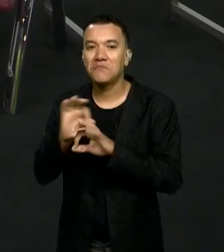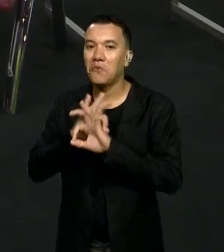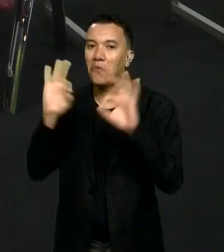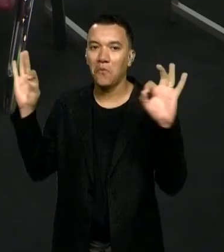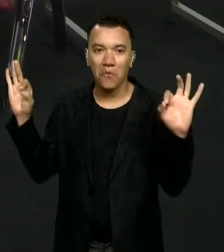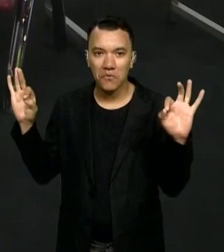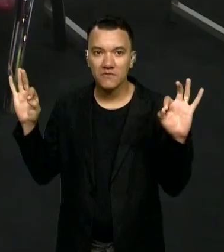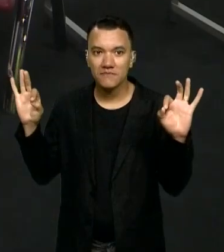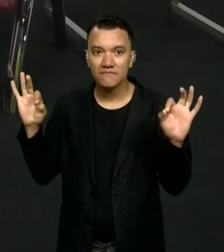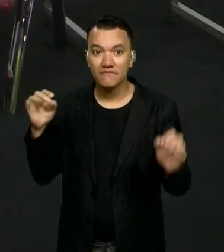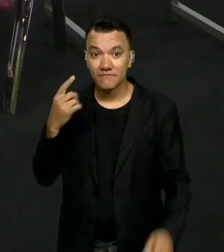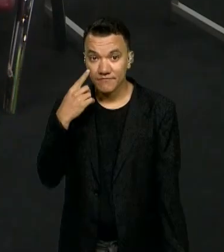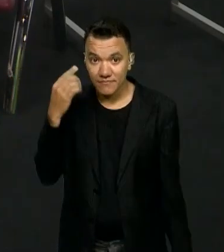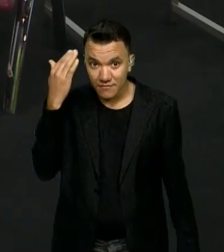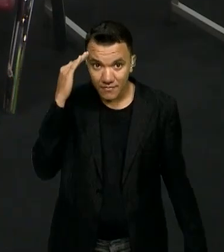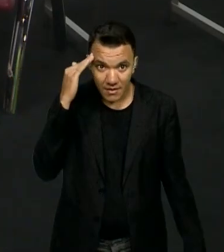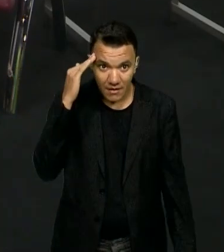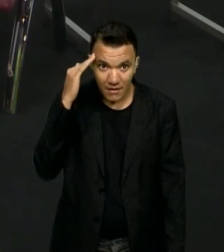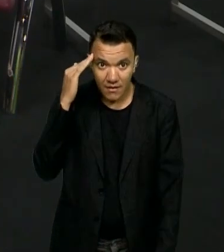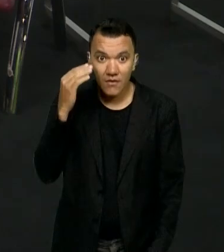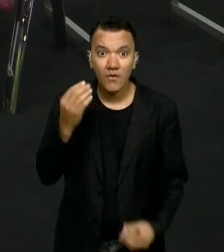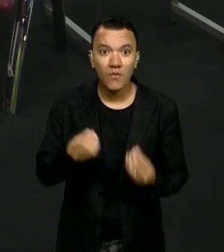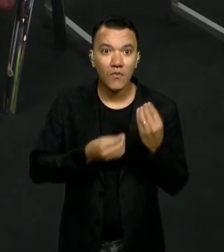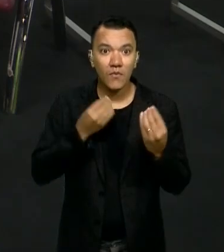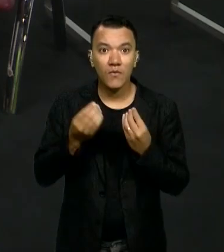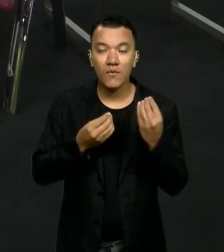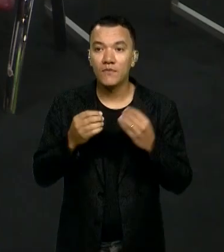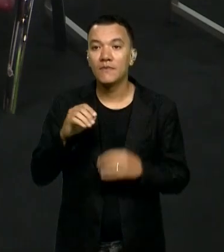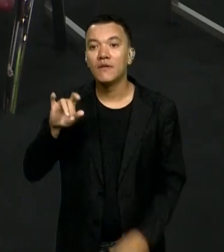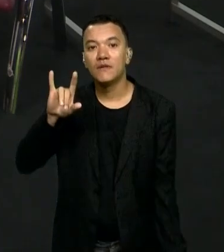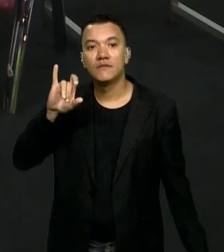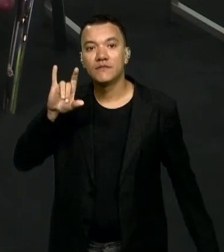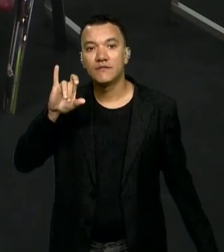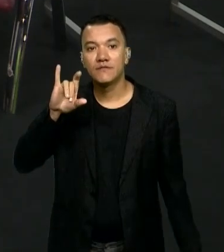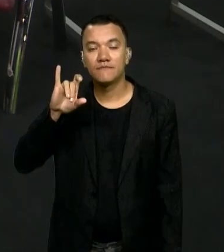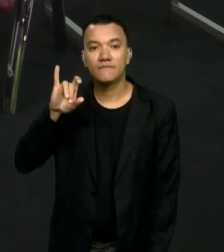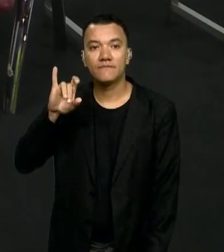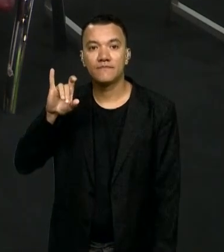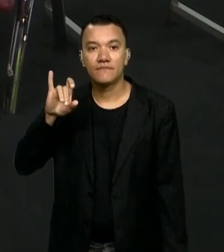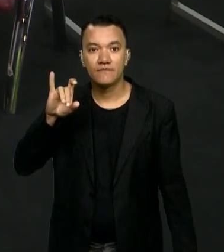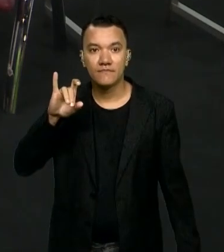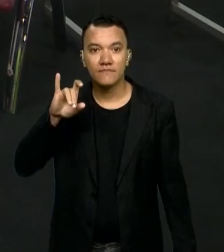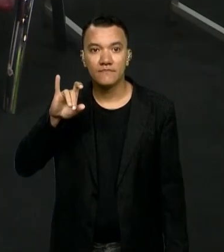não compreendeu ainda não sabe qual que é o Instagram da SEDES, é